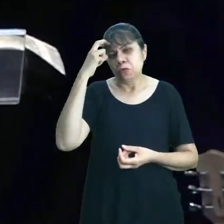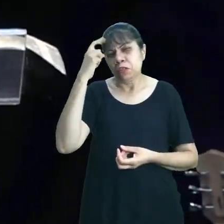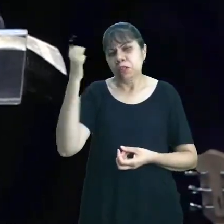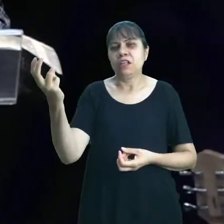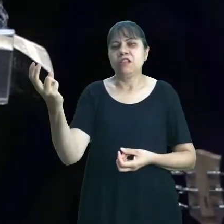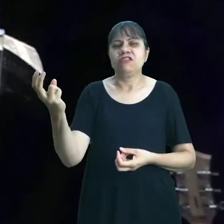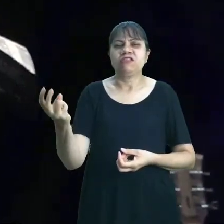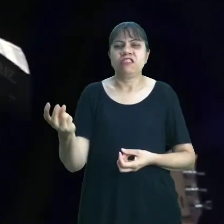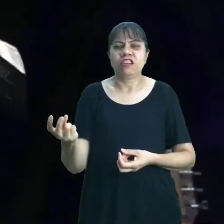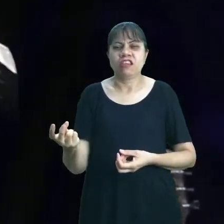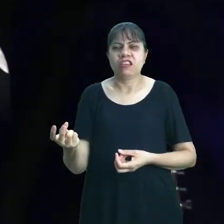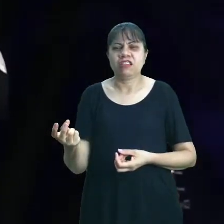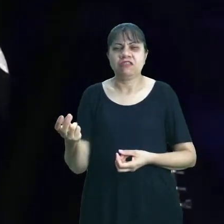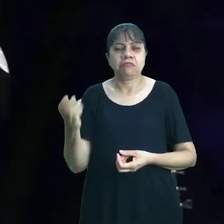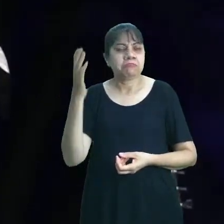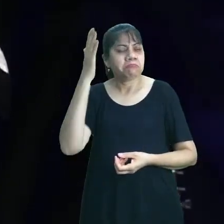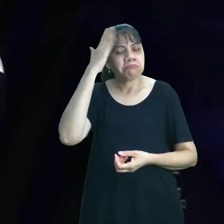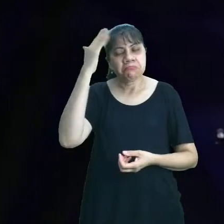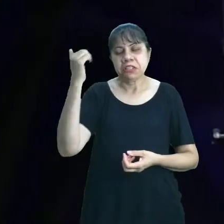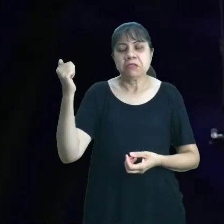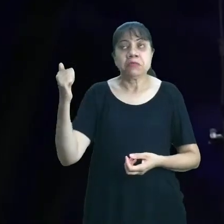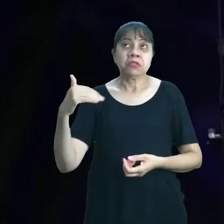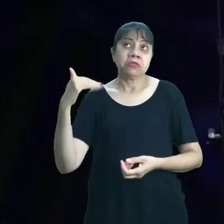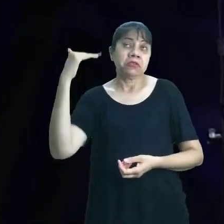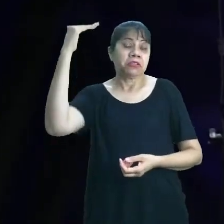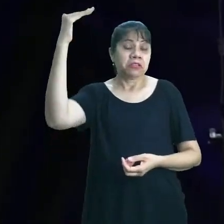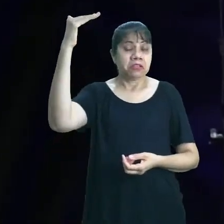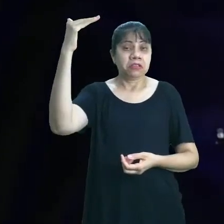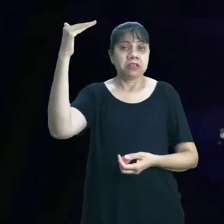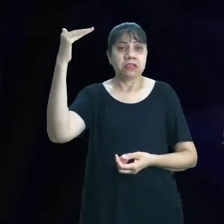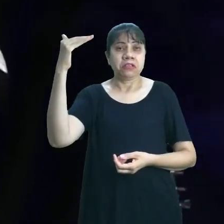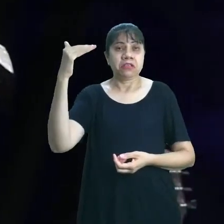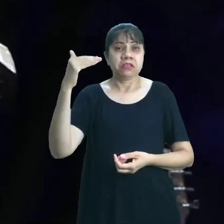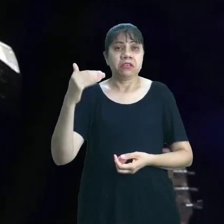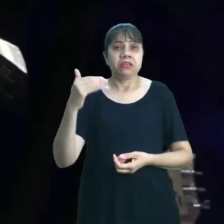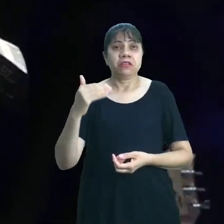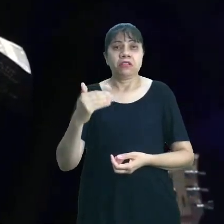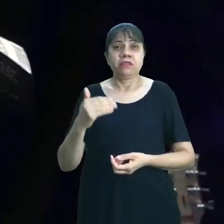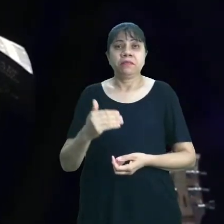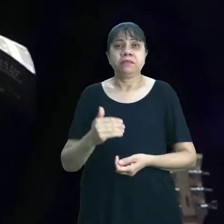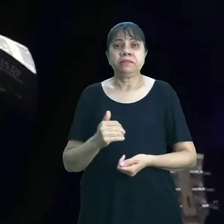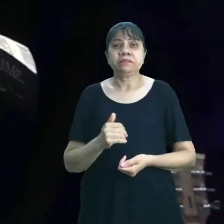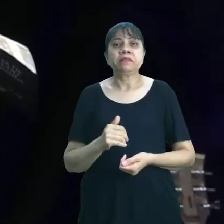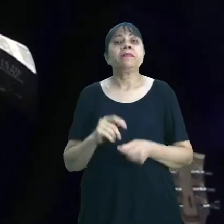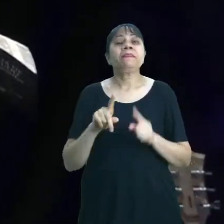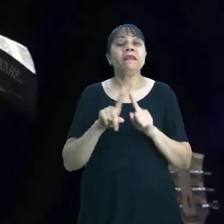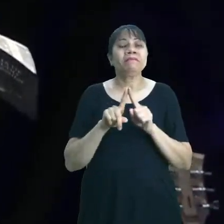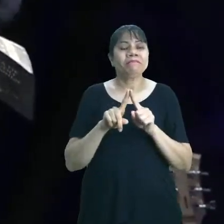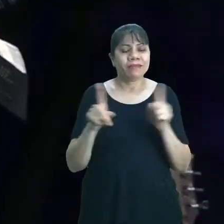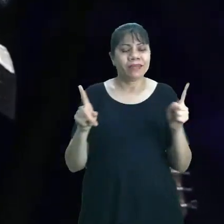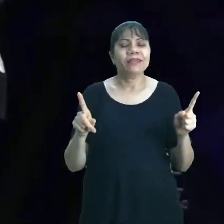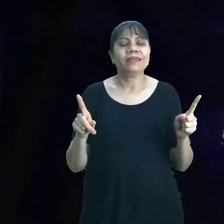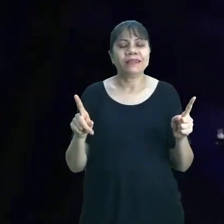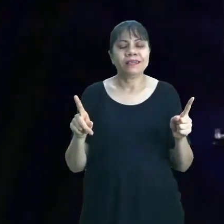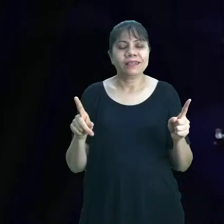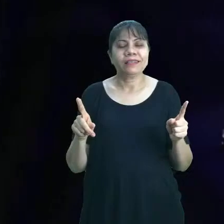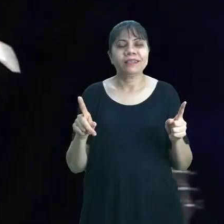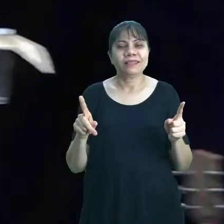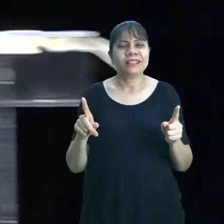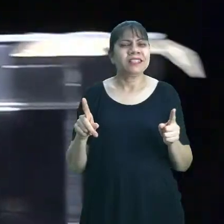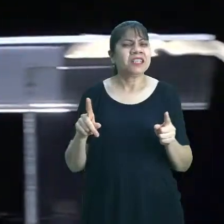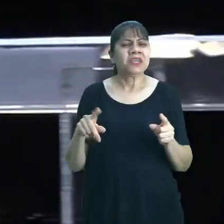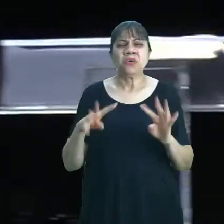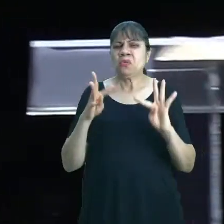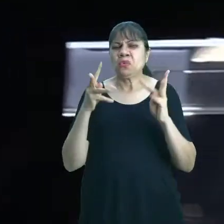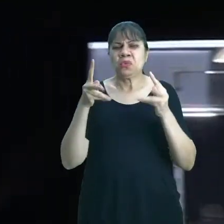uma sabedoria muito acima da média. Mas mesmo assim, com toda a inteligência, toda